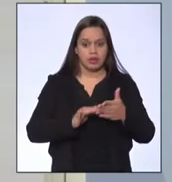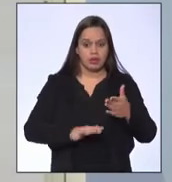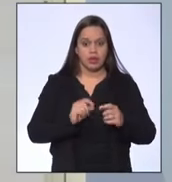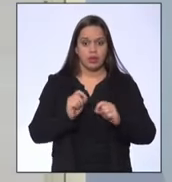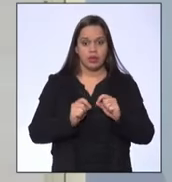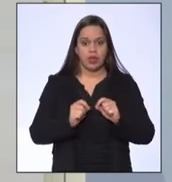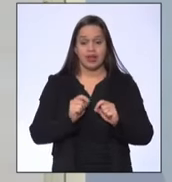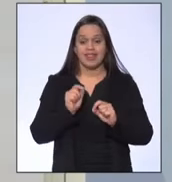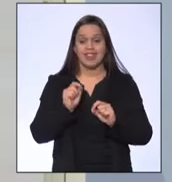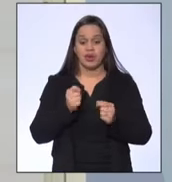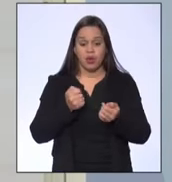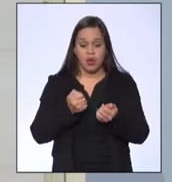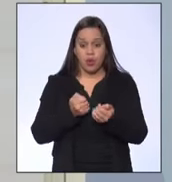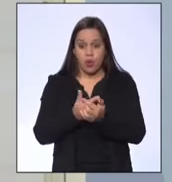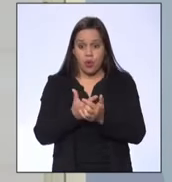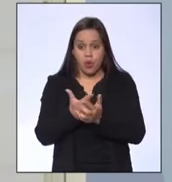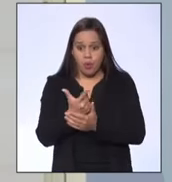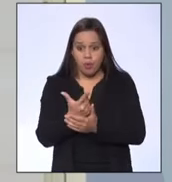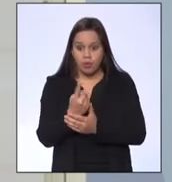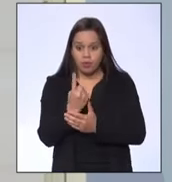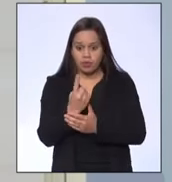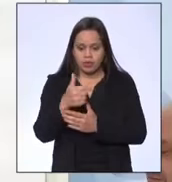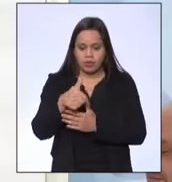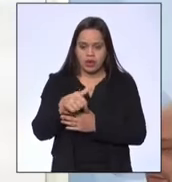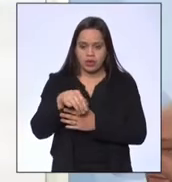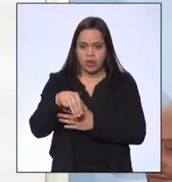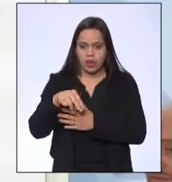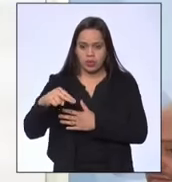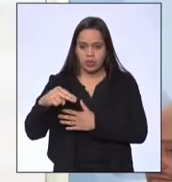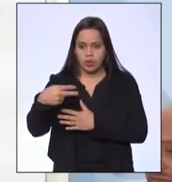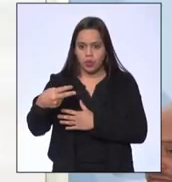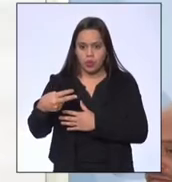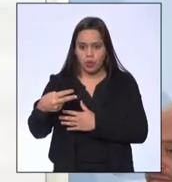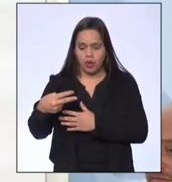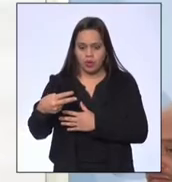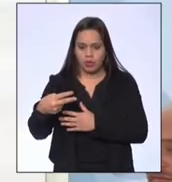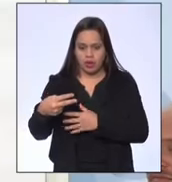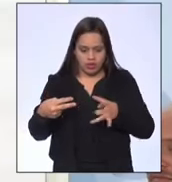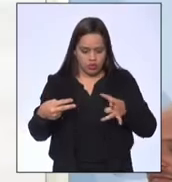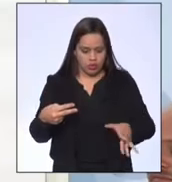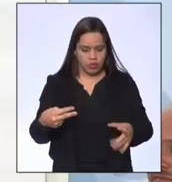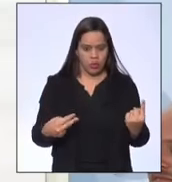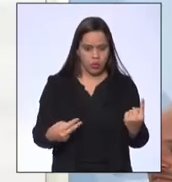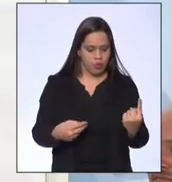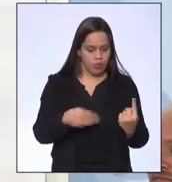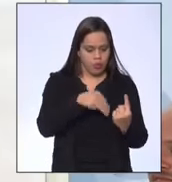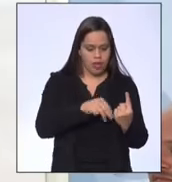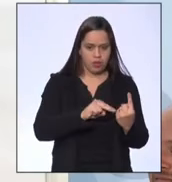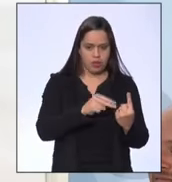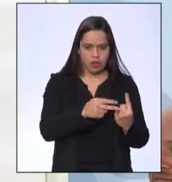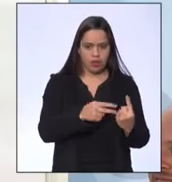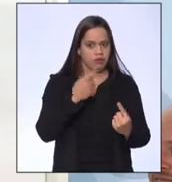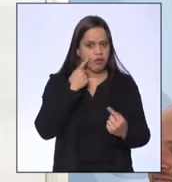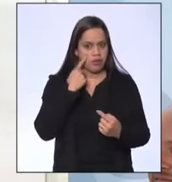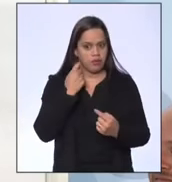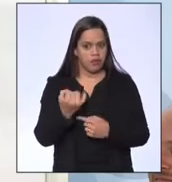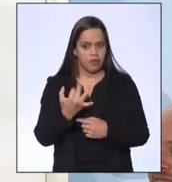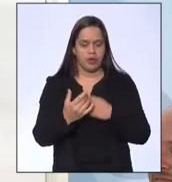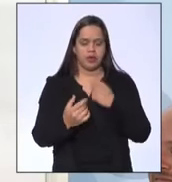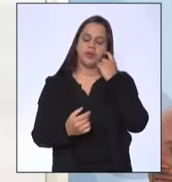ele comprou 17 metros quadrados e restaram 1. Então vamos ver quantos que restaram? Então